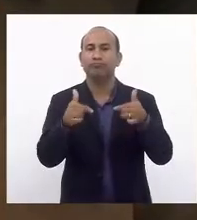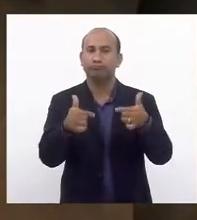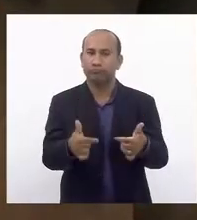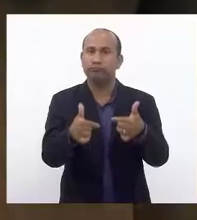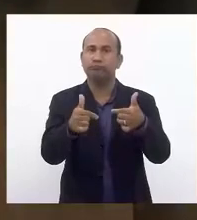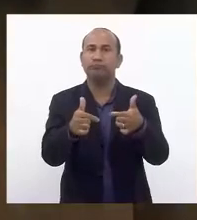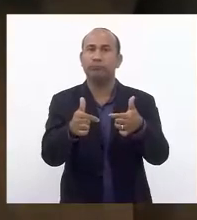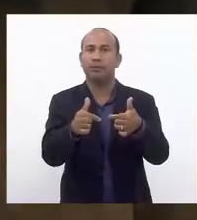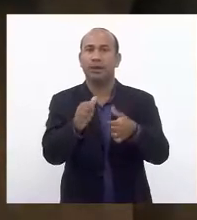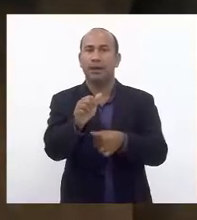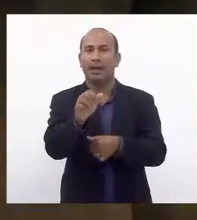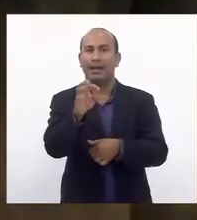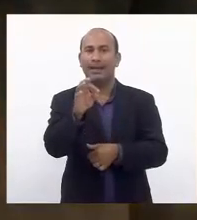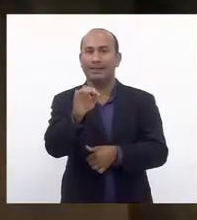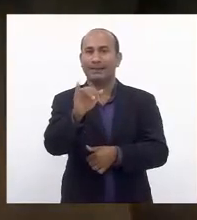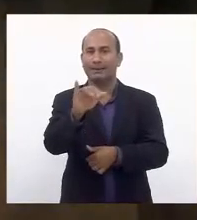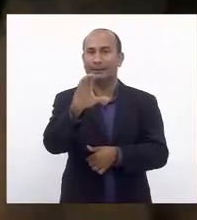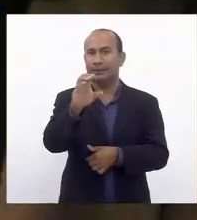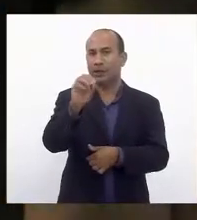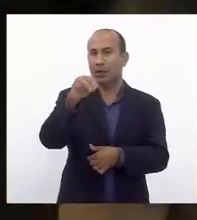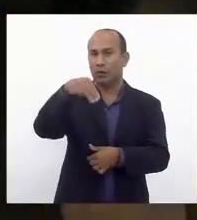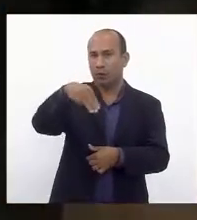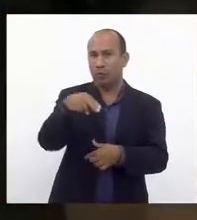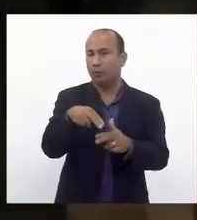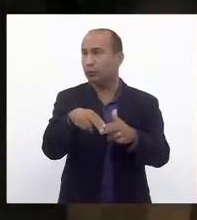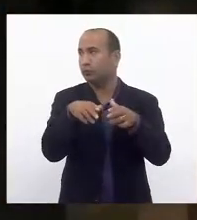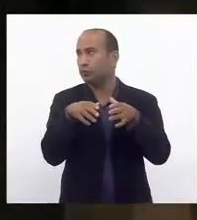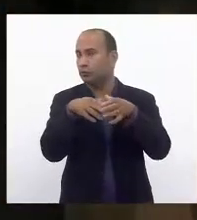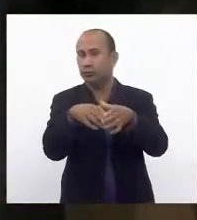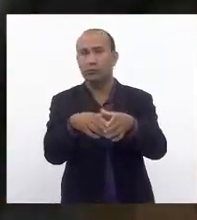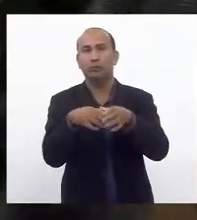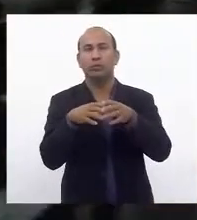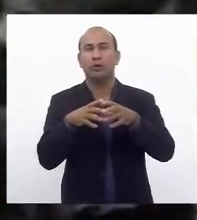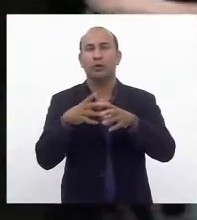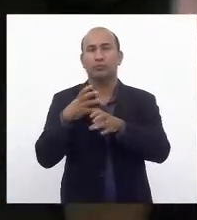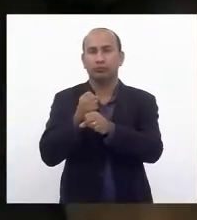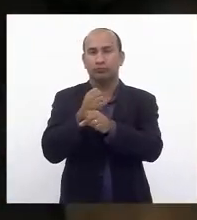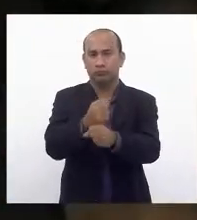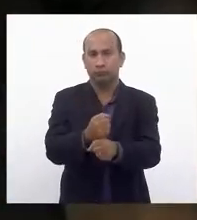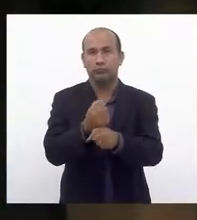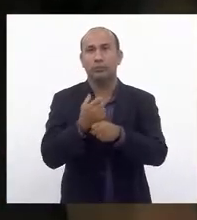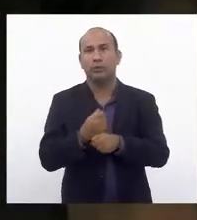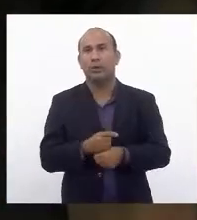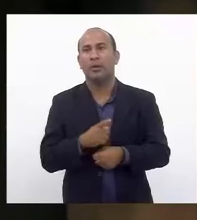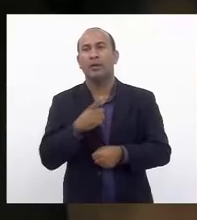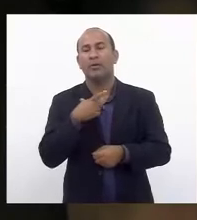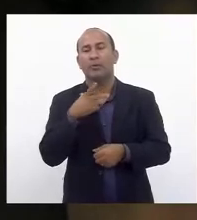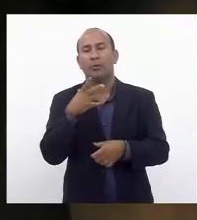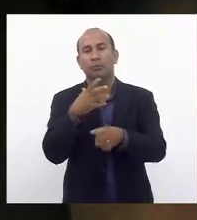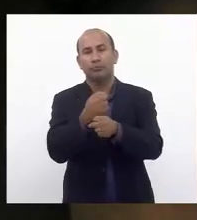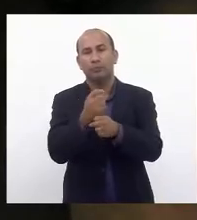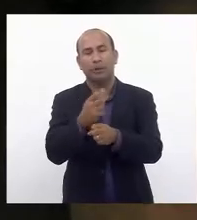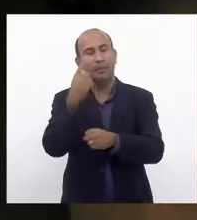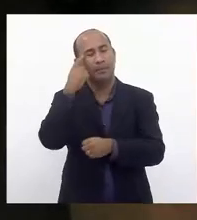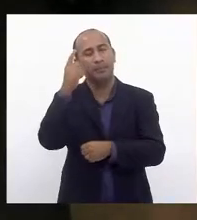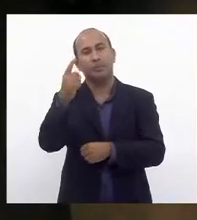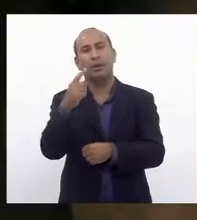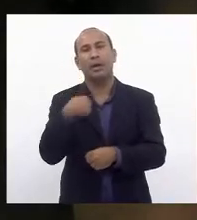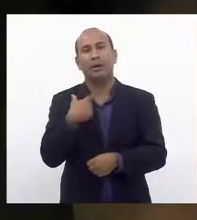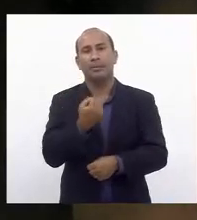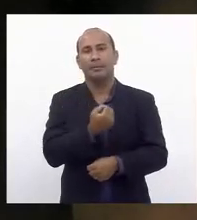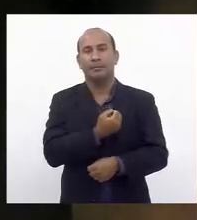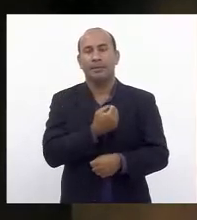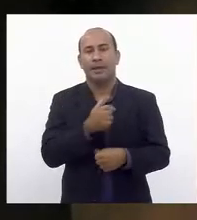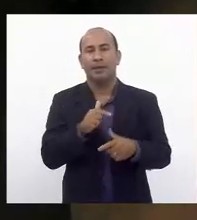pela Tricom, que é a Associação dos Membros do Tribunal de Contas, o Tribunal considerou a minha